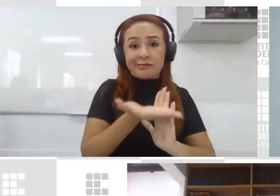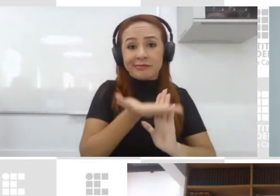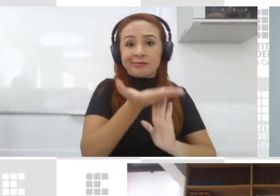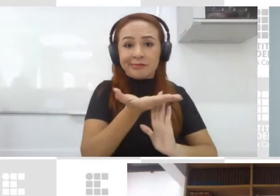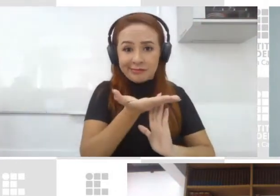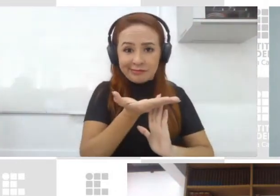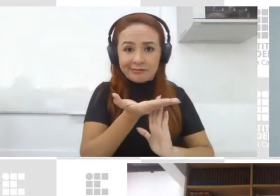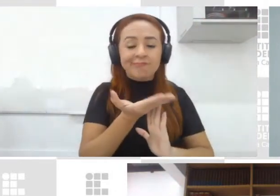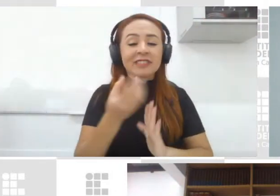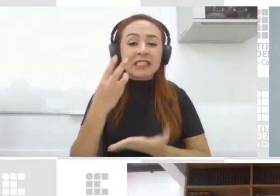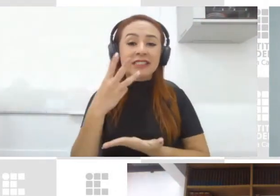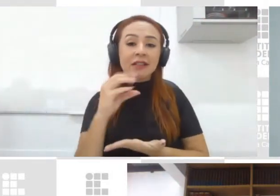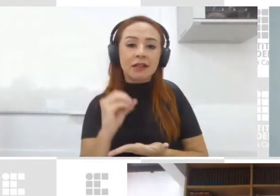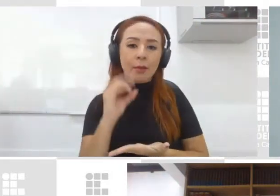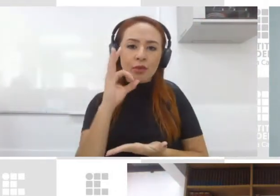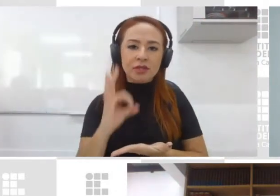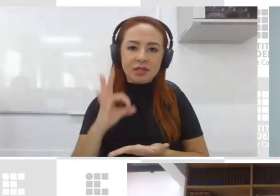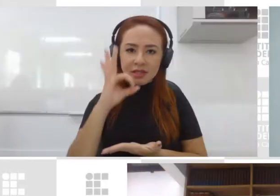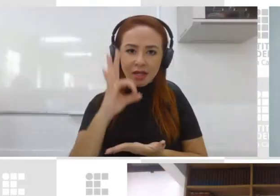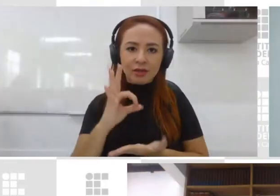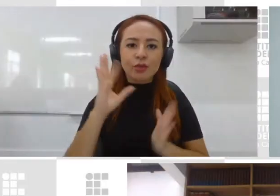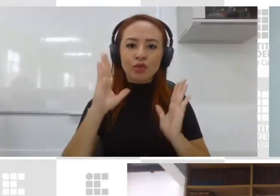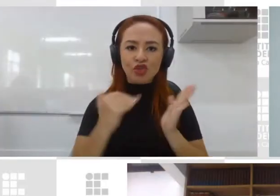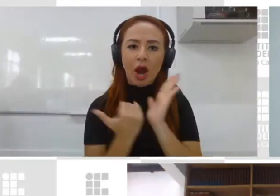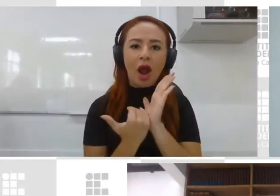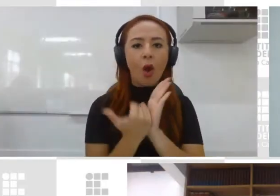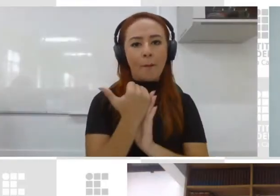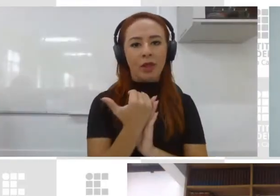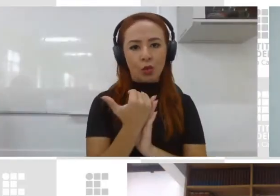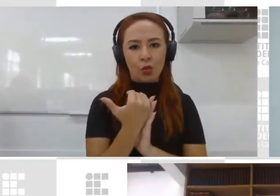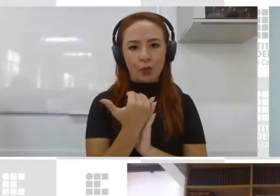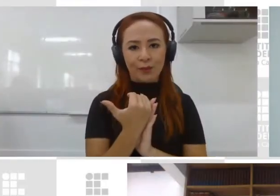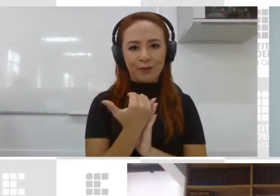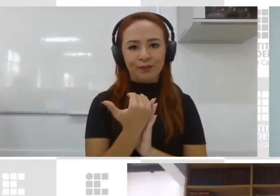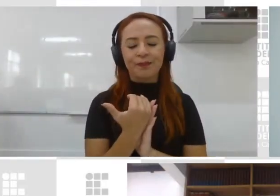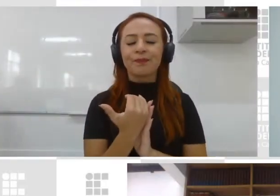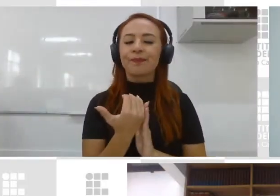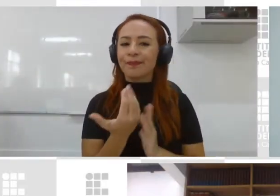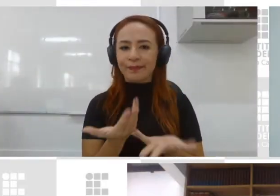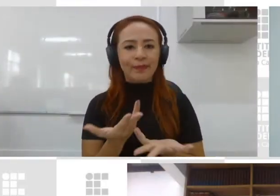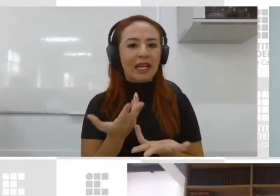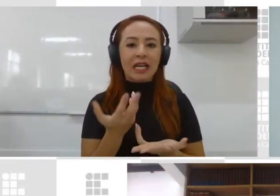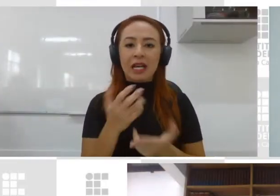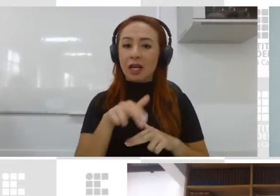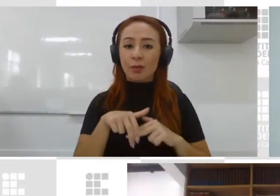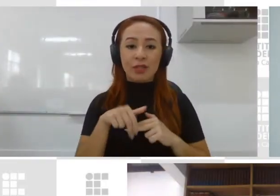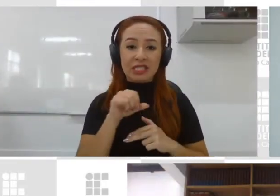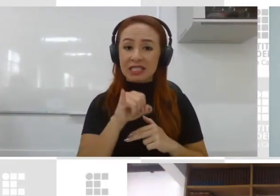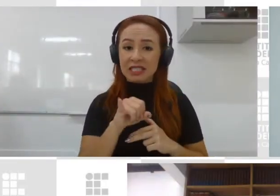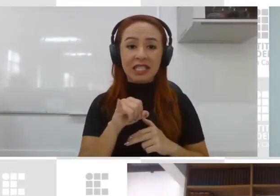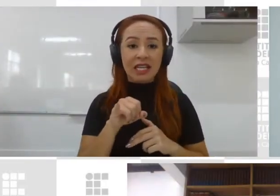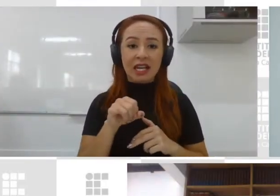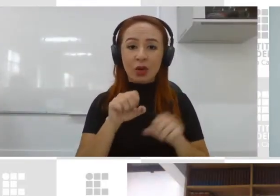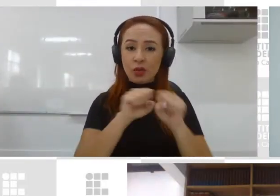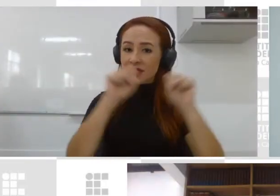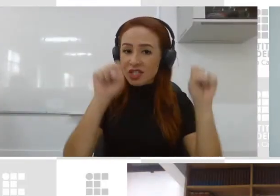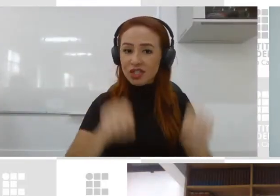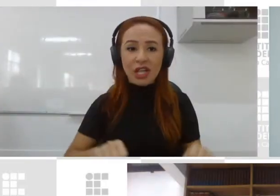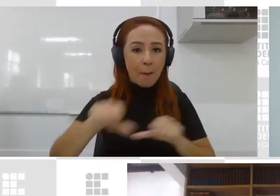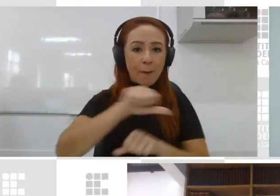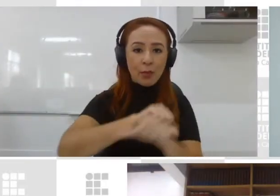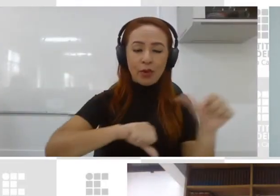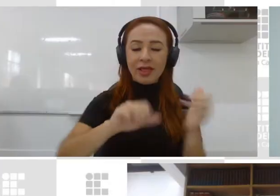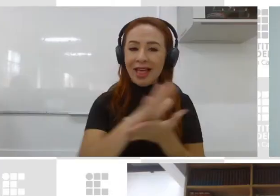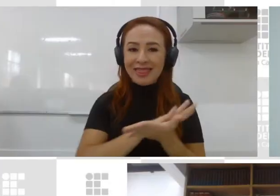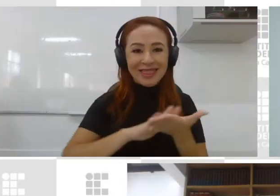sistema alimentar globalizado. Então, nós teremos que mudar completamente o nosso sistema, e nós temos que mudar completamente o nosso sistema,